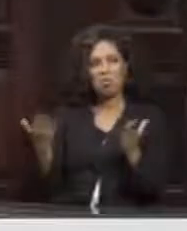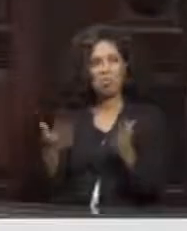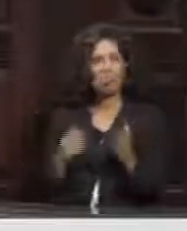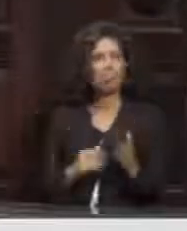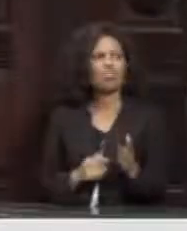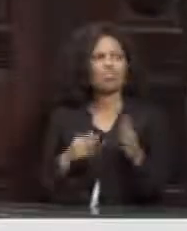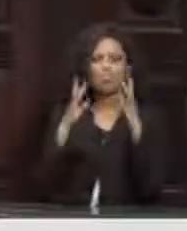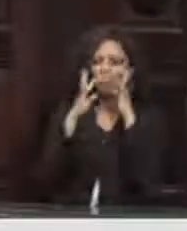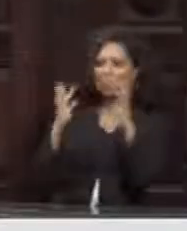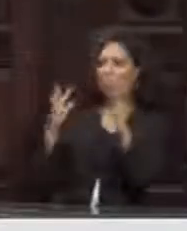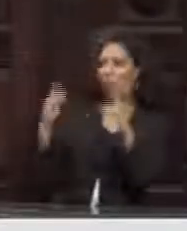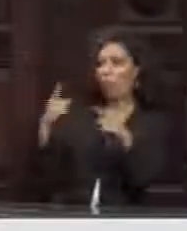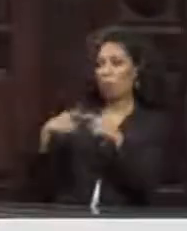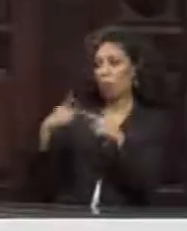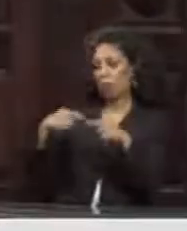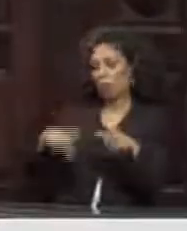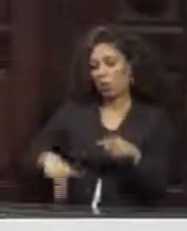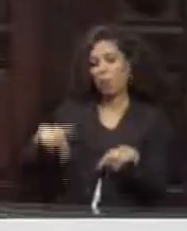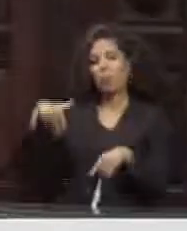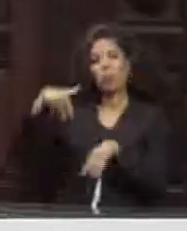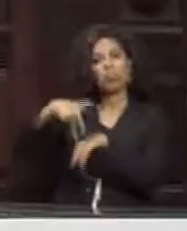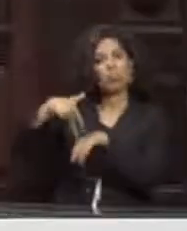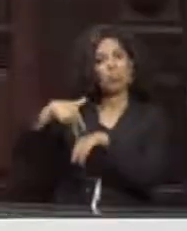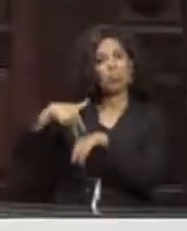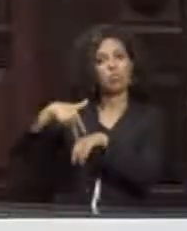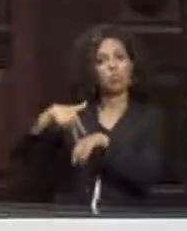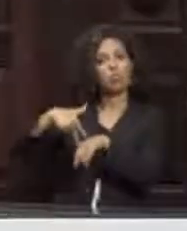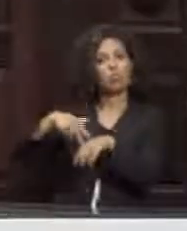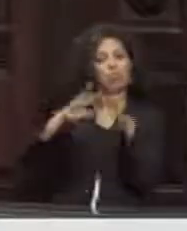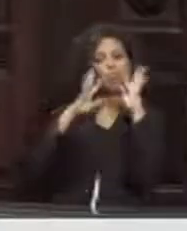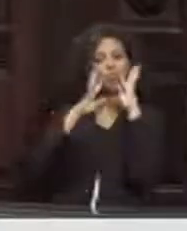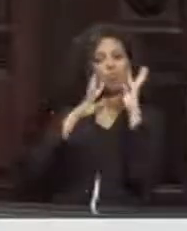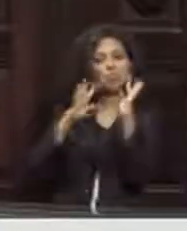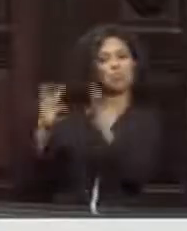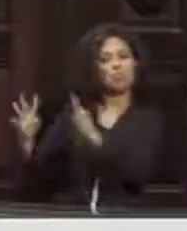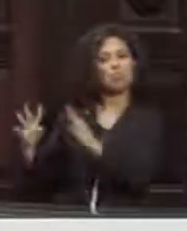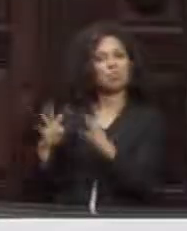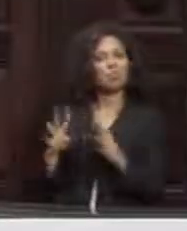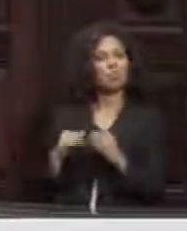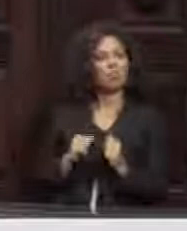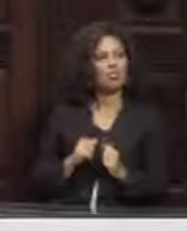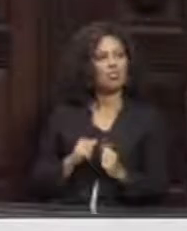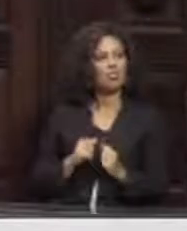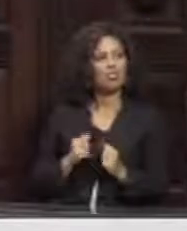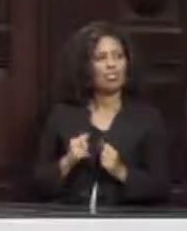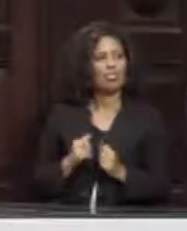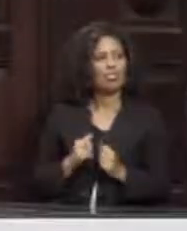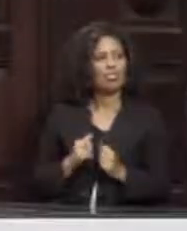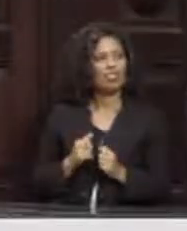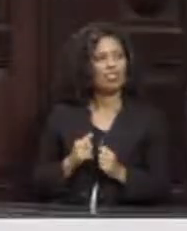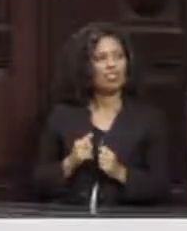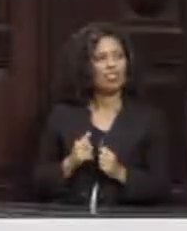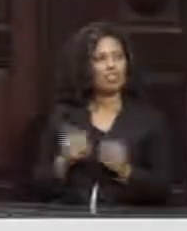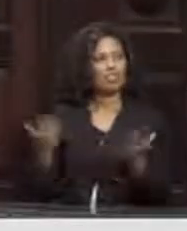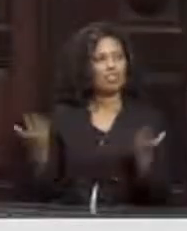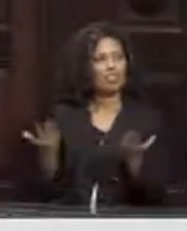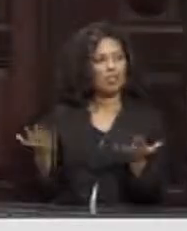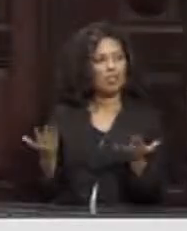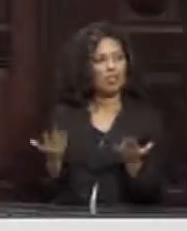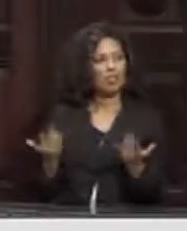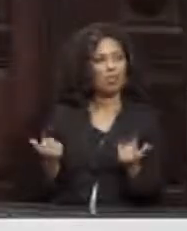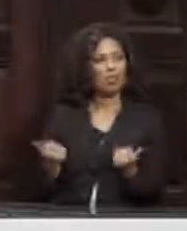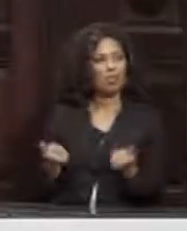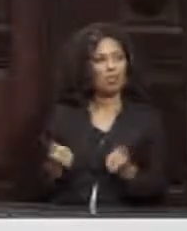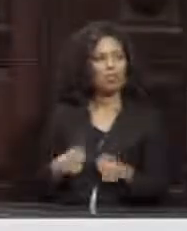Os nossos pares no plenário, me observando na tribuna, obviamente,